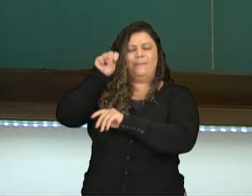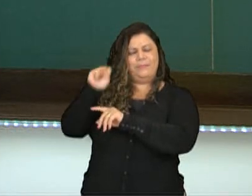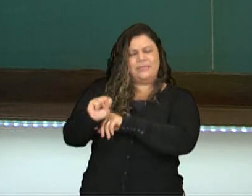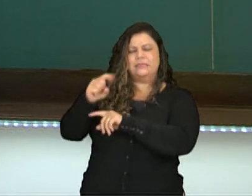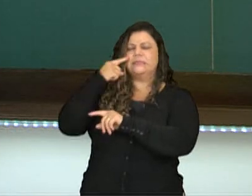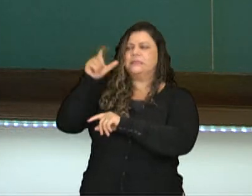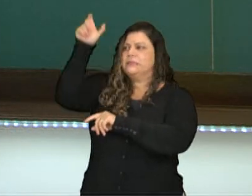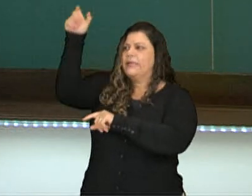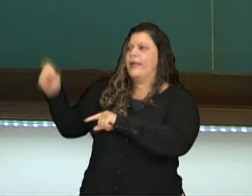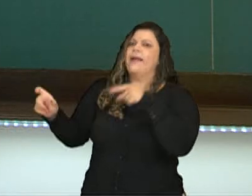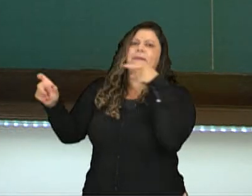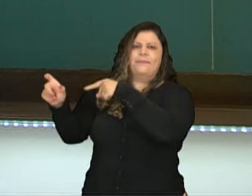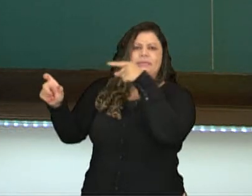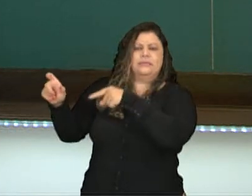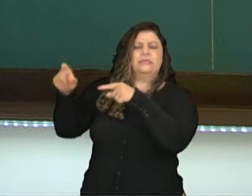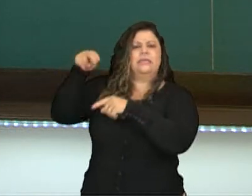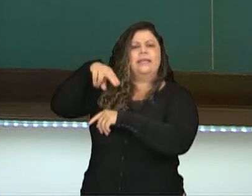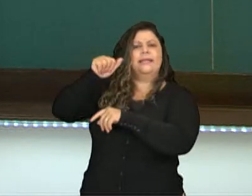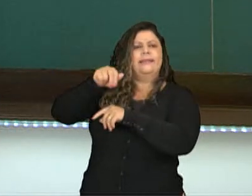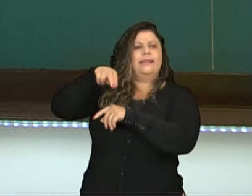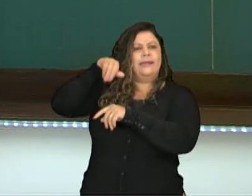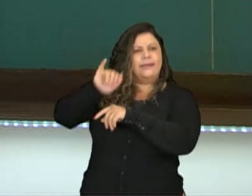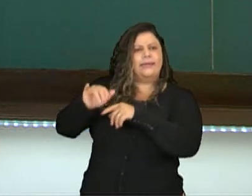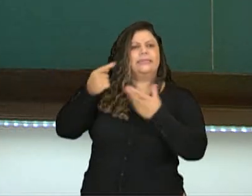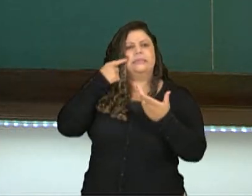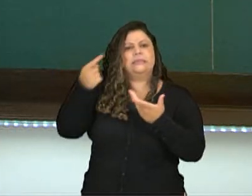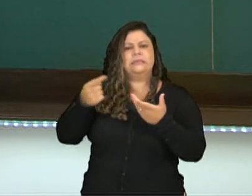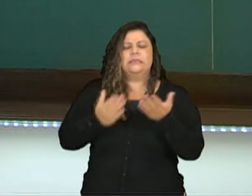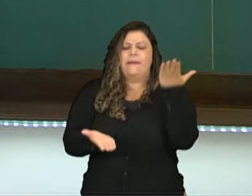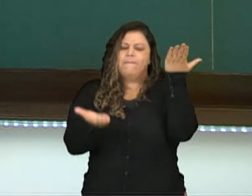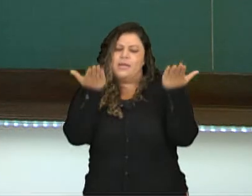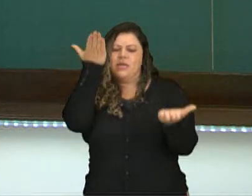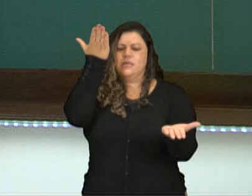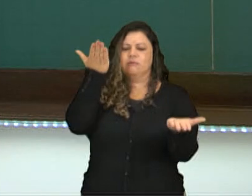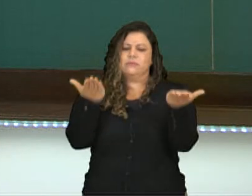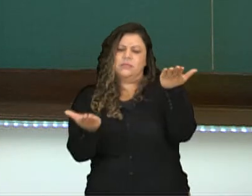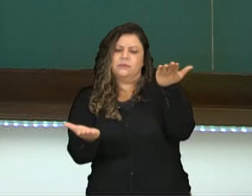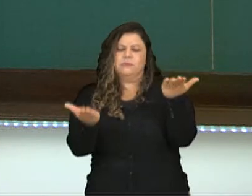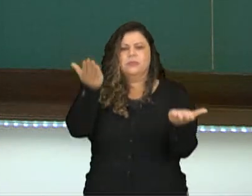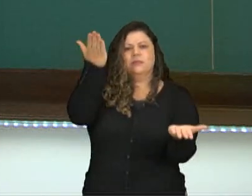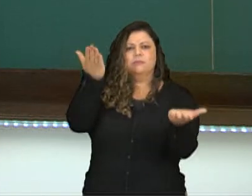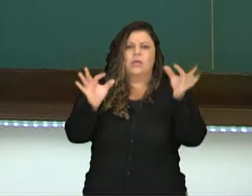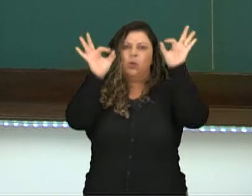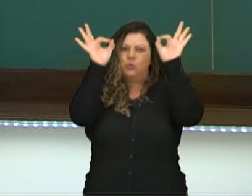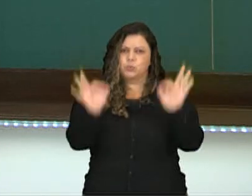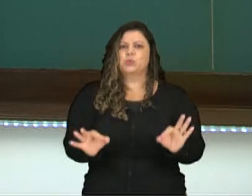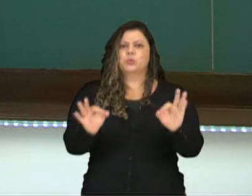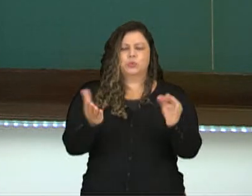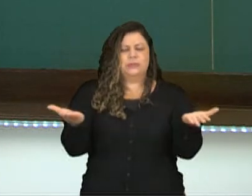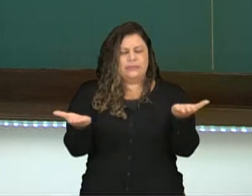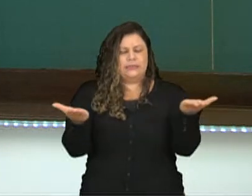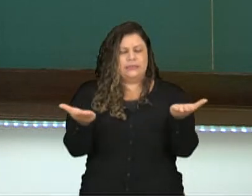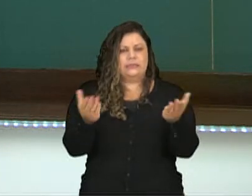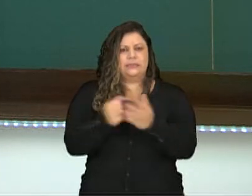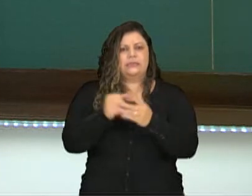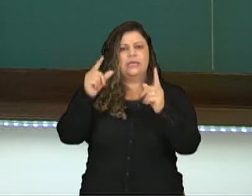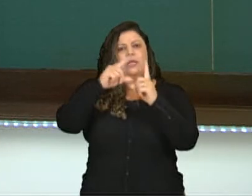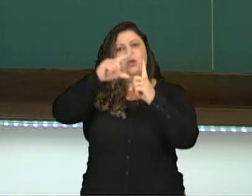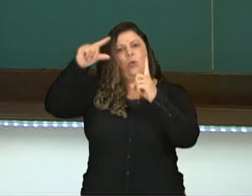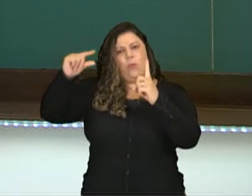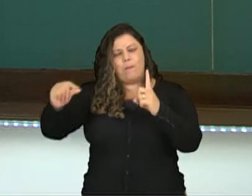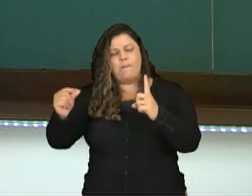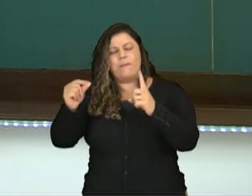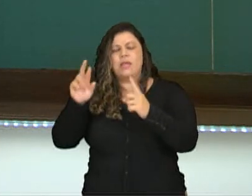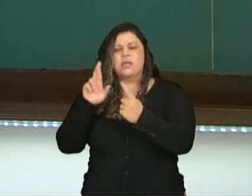ela está vendo seu coração sendo pesado na balança da justiça, do outro lado uma pena, representando a leveza,